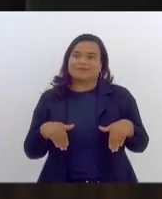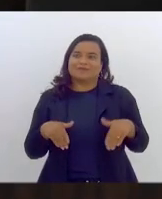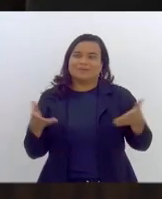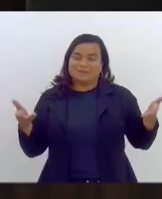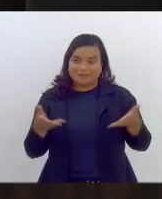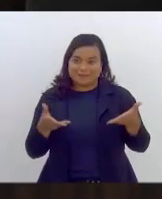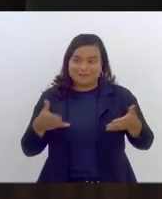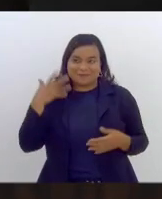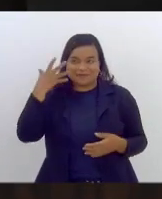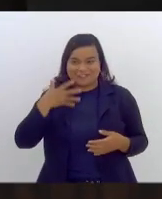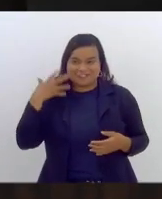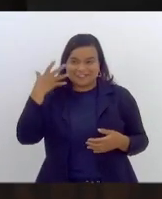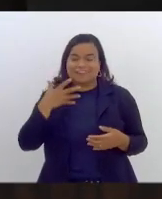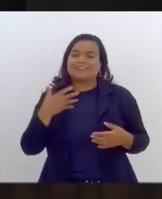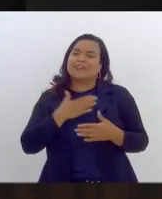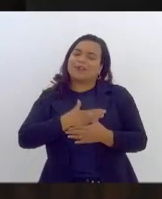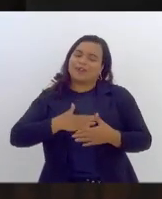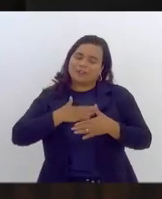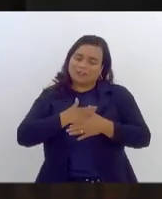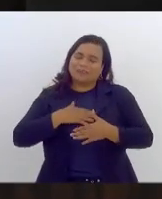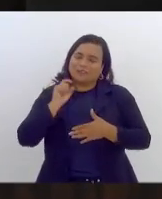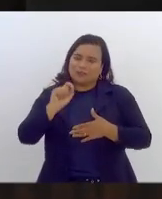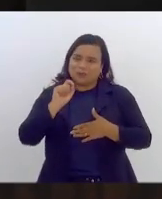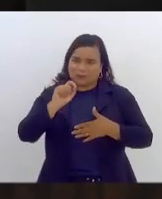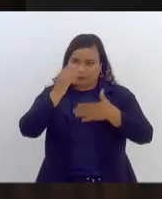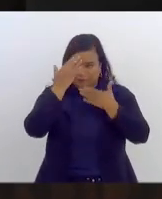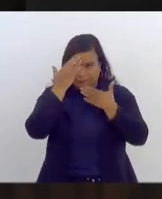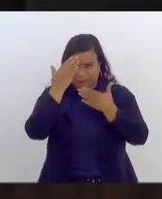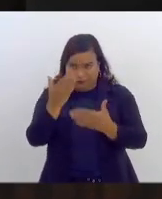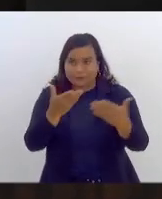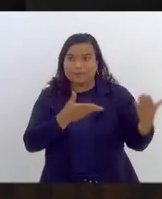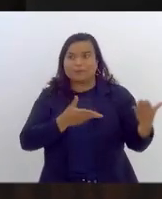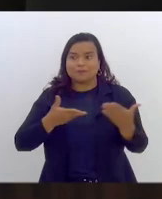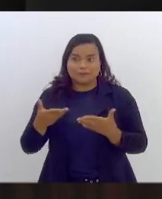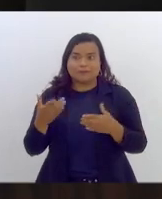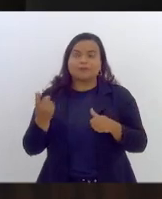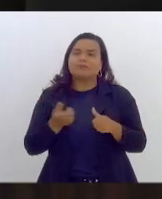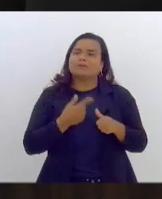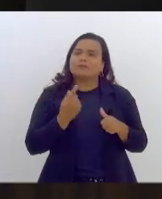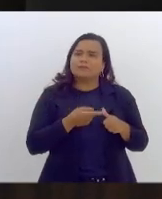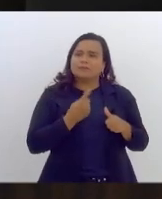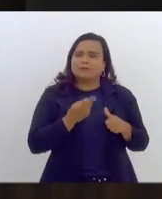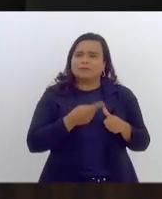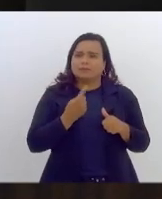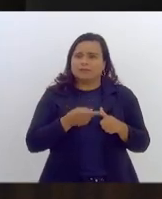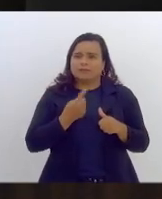agora eu gostaria de agradecer. Eu quero convidar primeiro